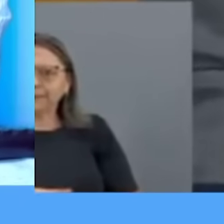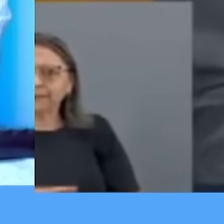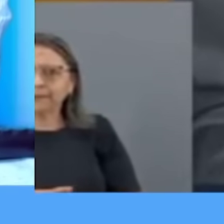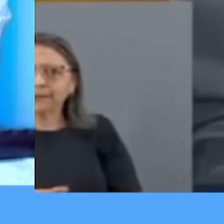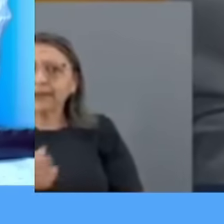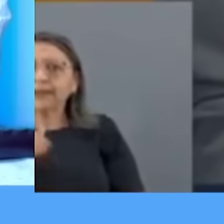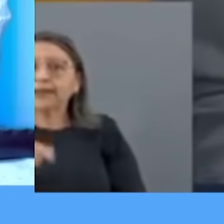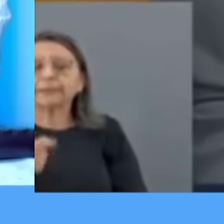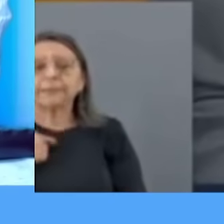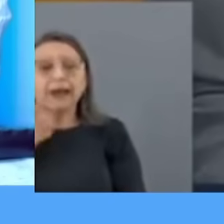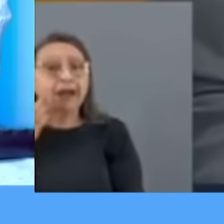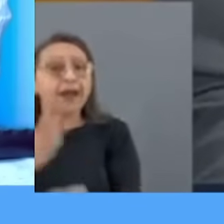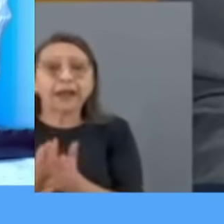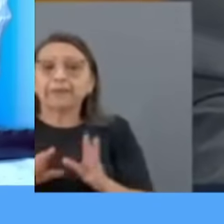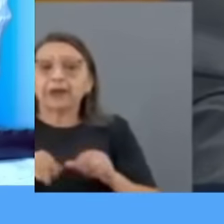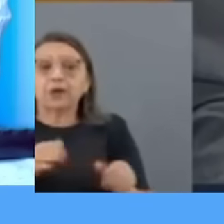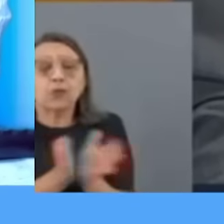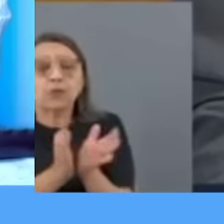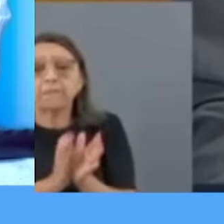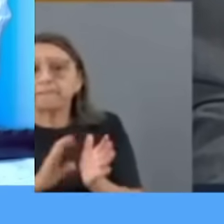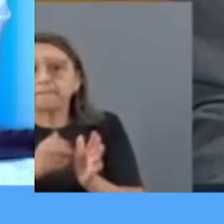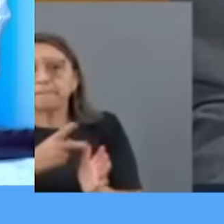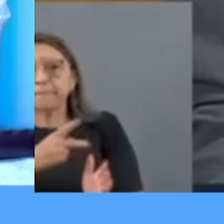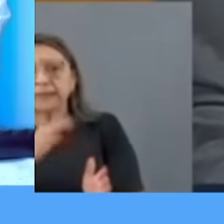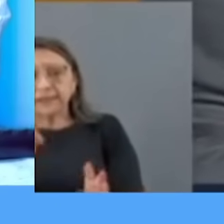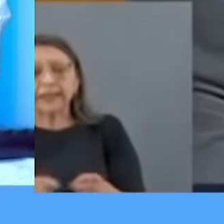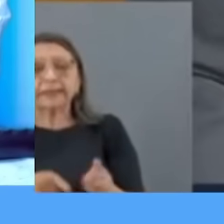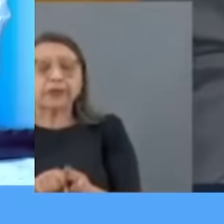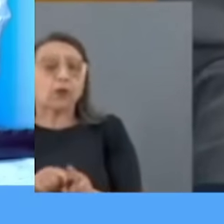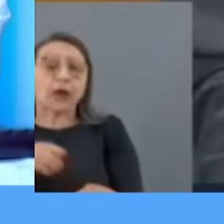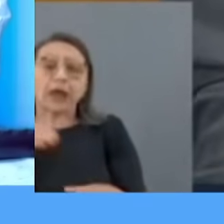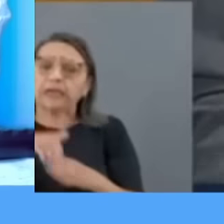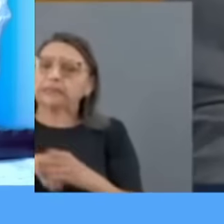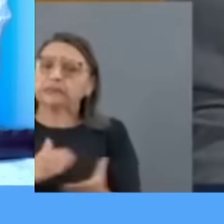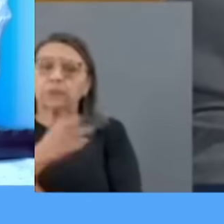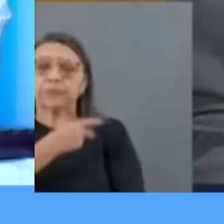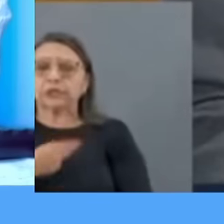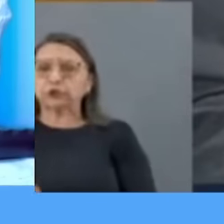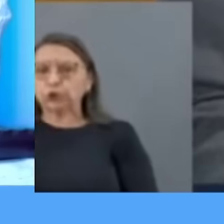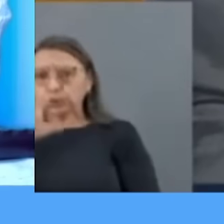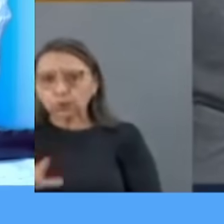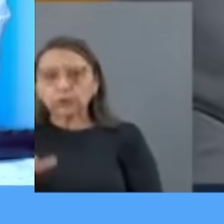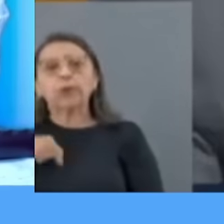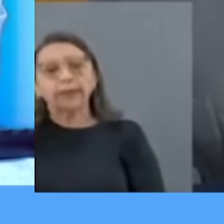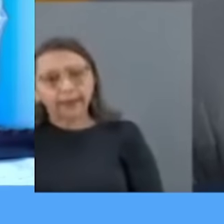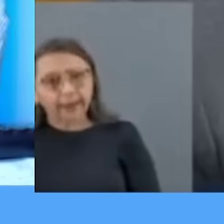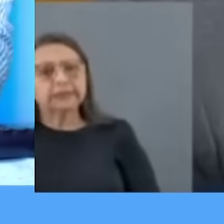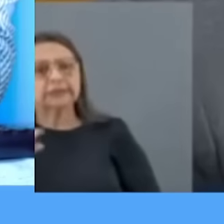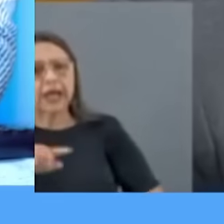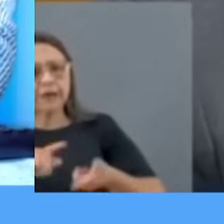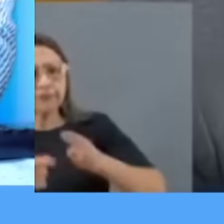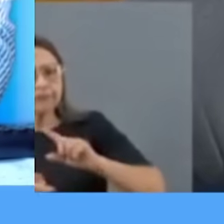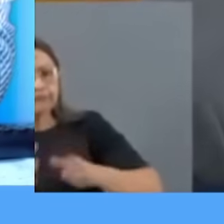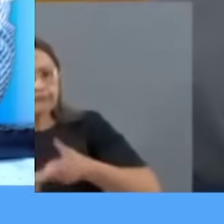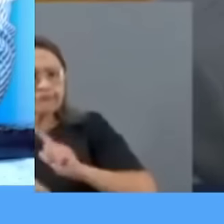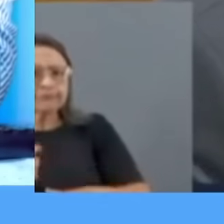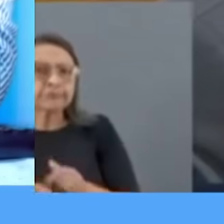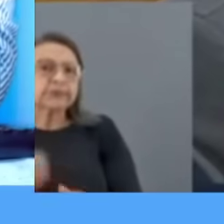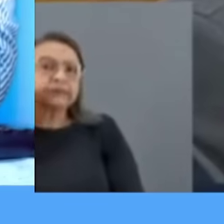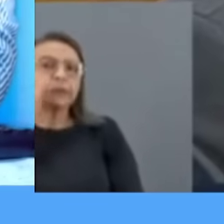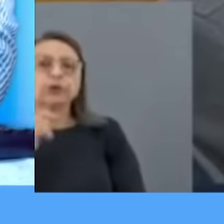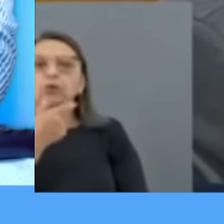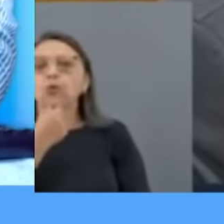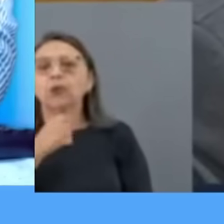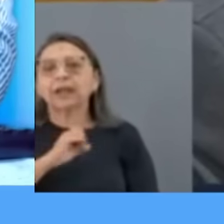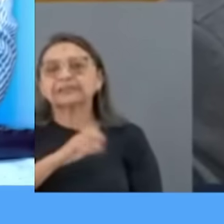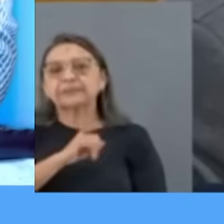para acabar com os petistas e com a eleição do presidente Lula. E, portanto, eles estavam se congratulando com aquilo. Sabe a resposta do Casimiro que